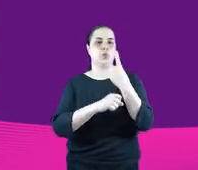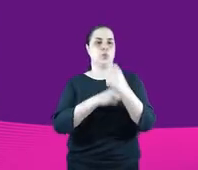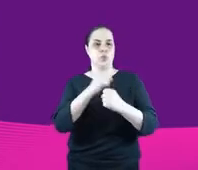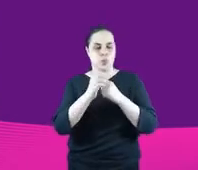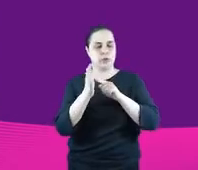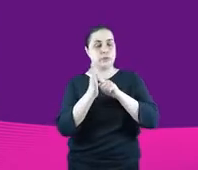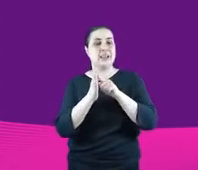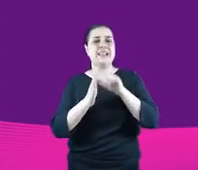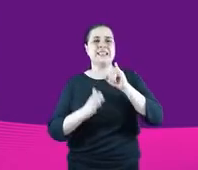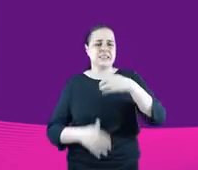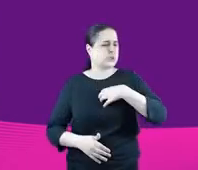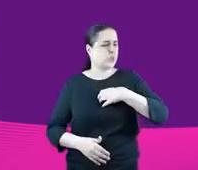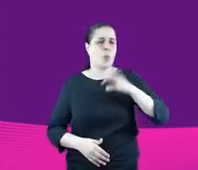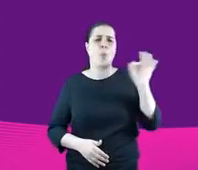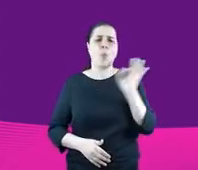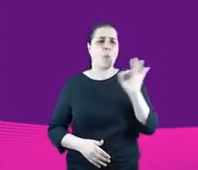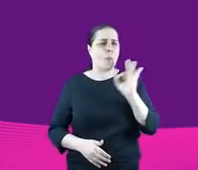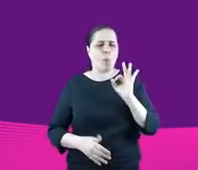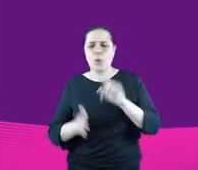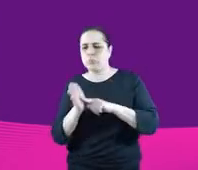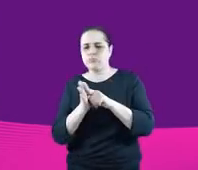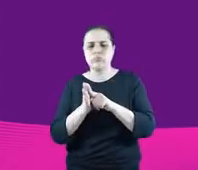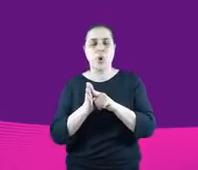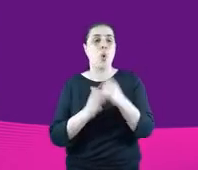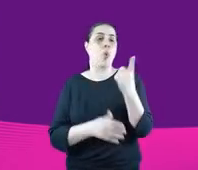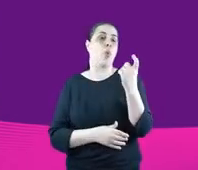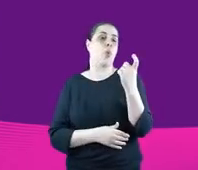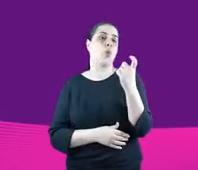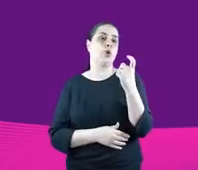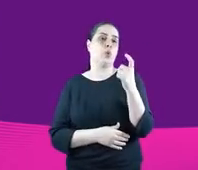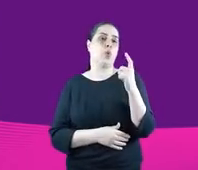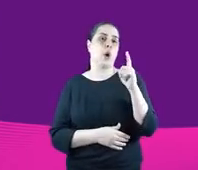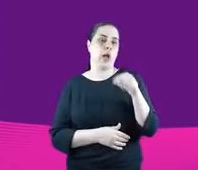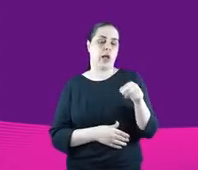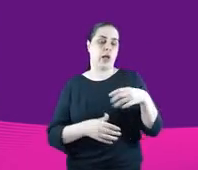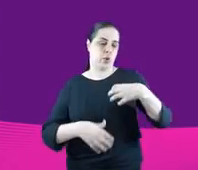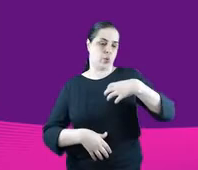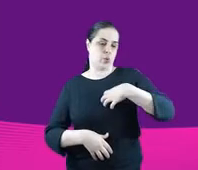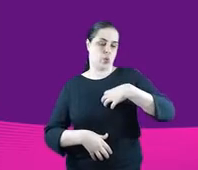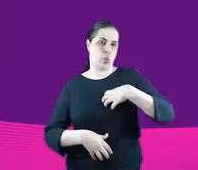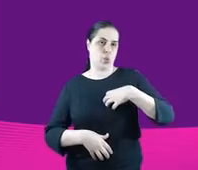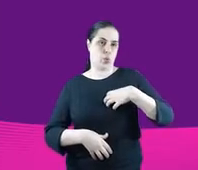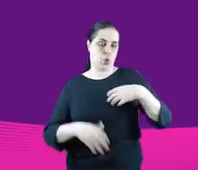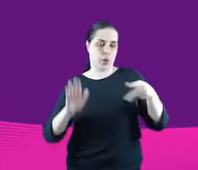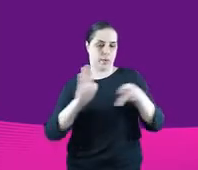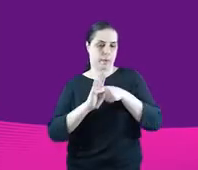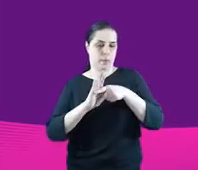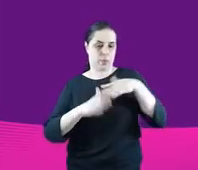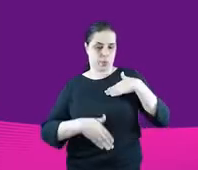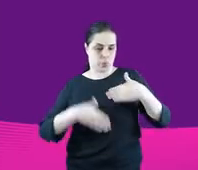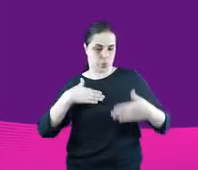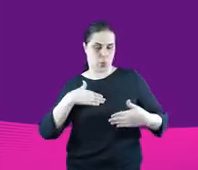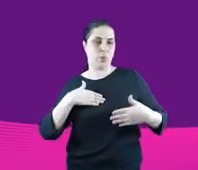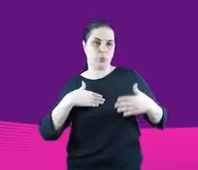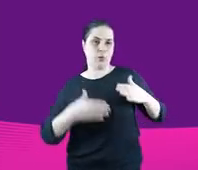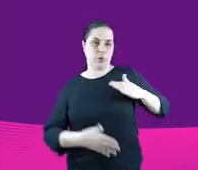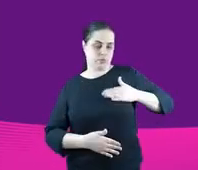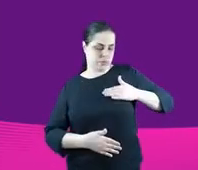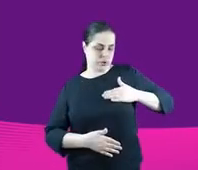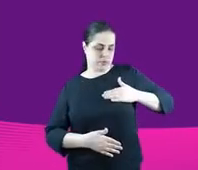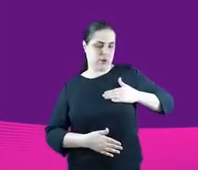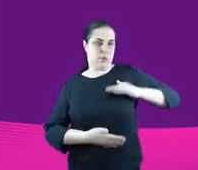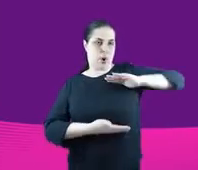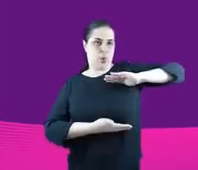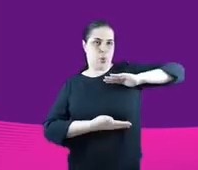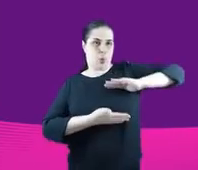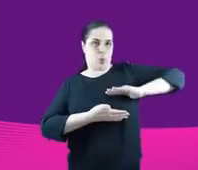deve ser realizado é um exame local, né, um controle, então, das mamas, né, com mamografia. Se